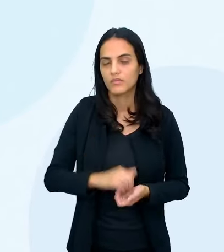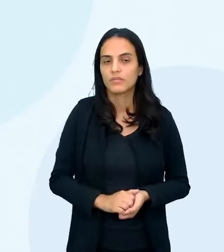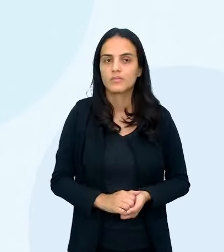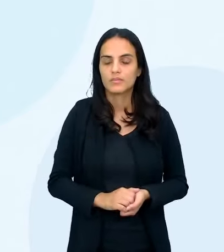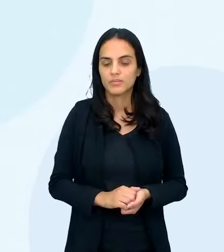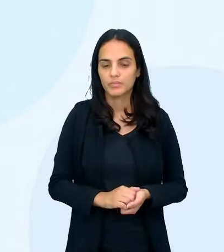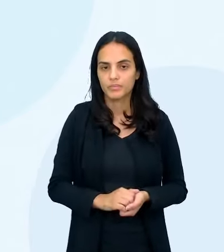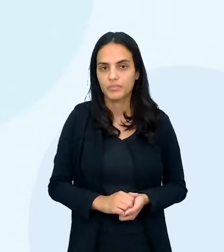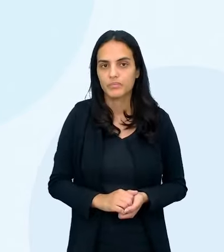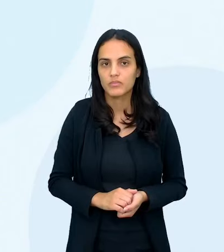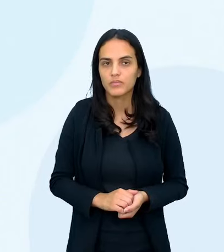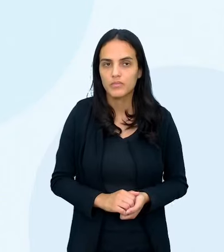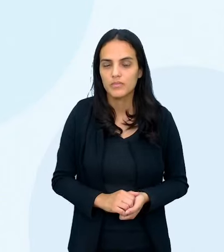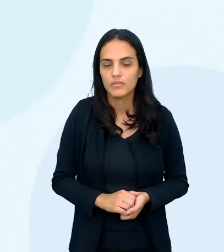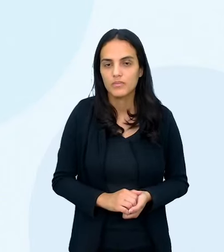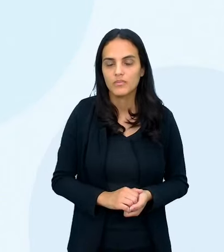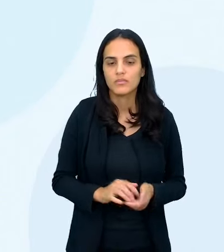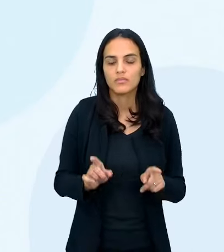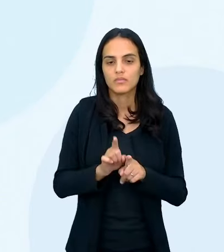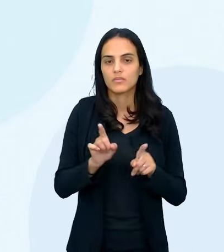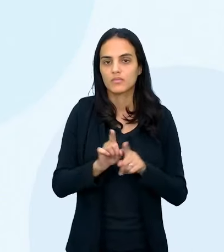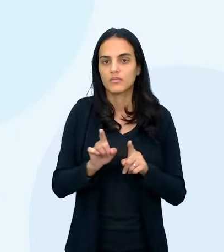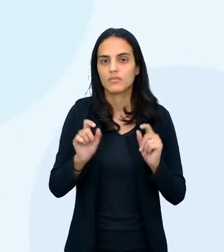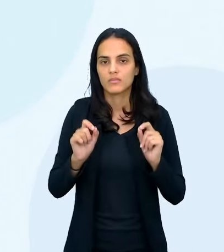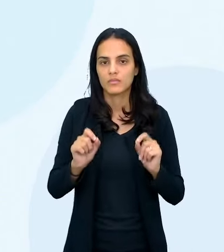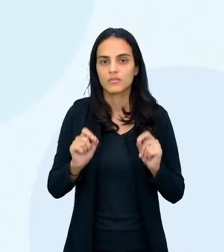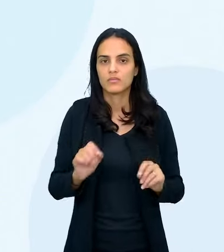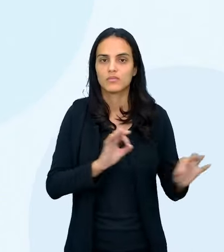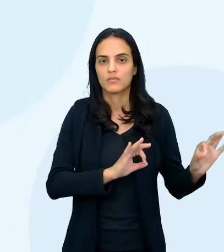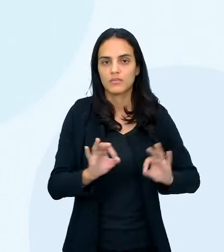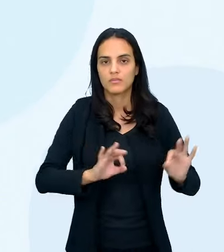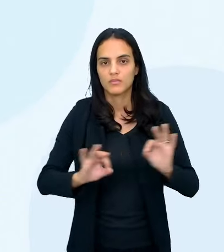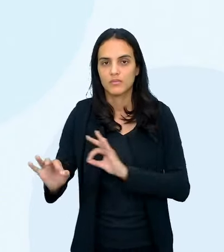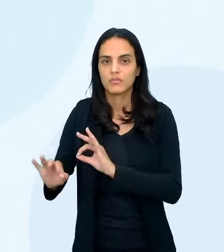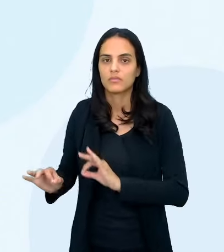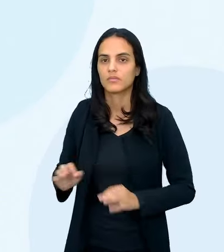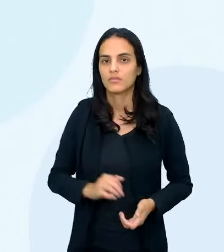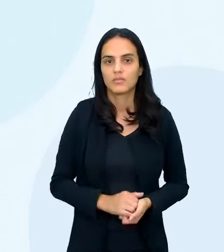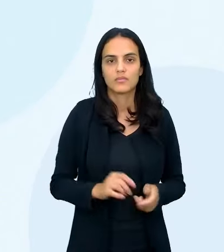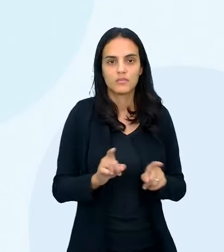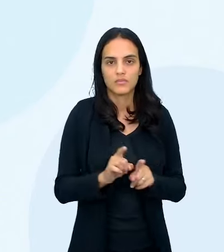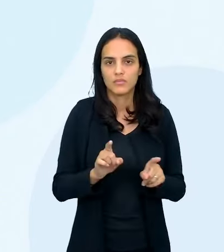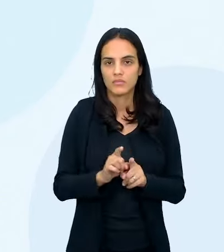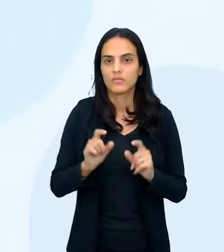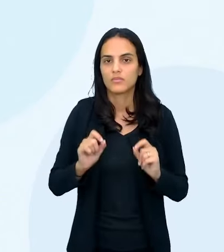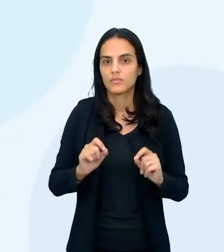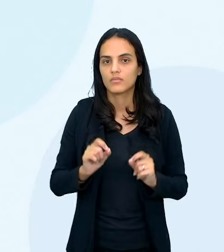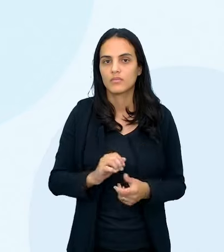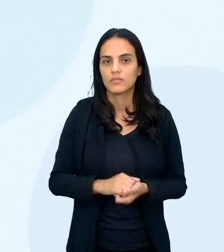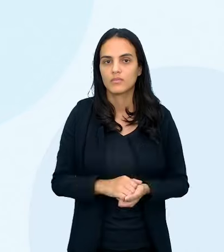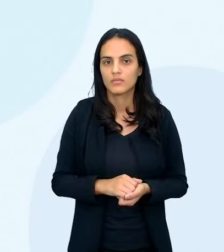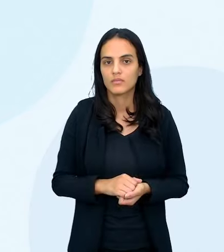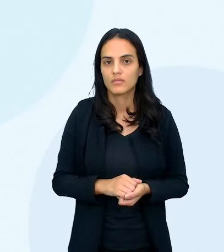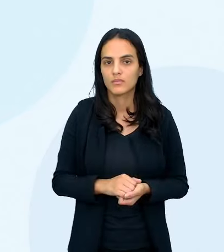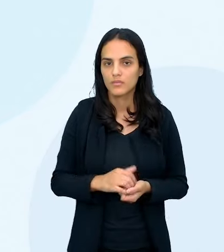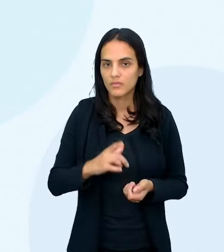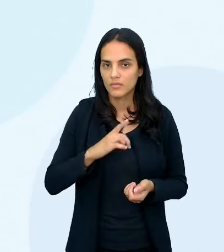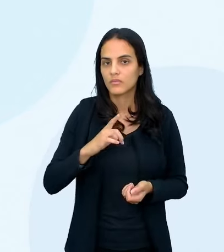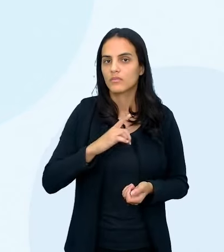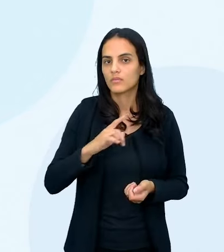resultado disso, né, nessa atividade, a elaboração de um texto, né, a elaboração de um trabalho conjunto